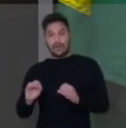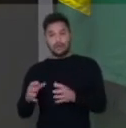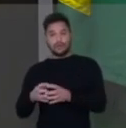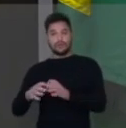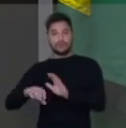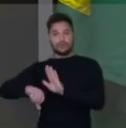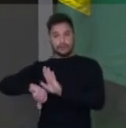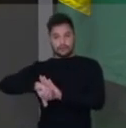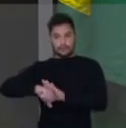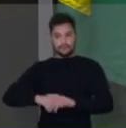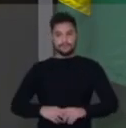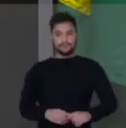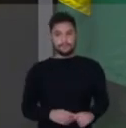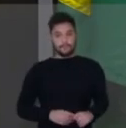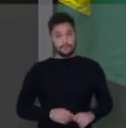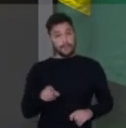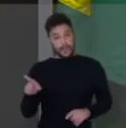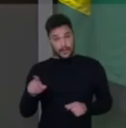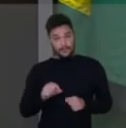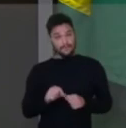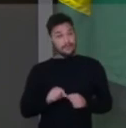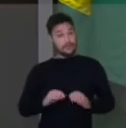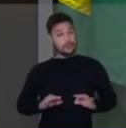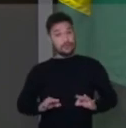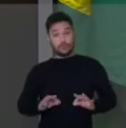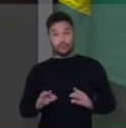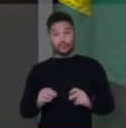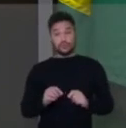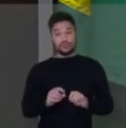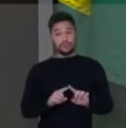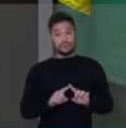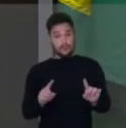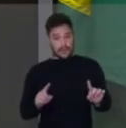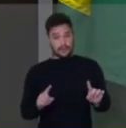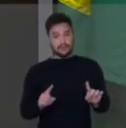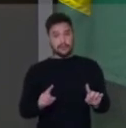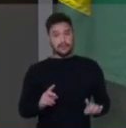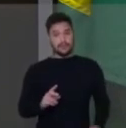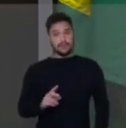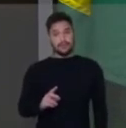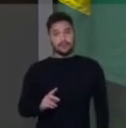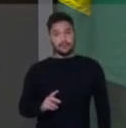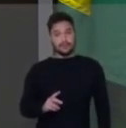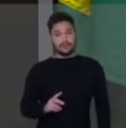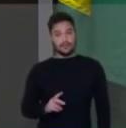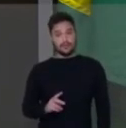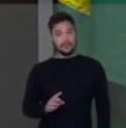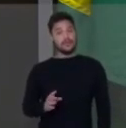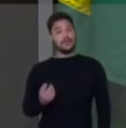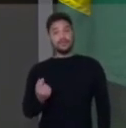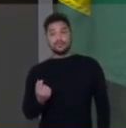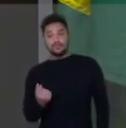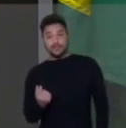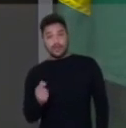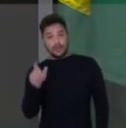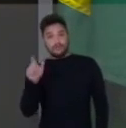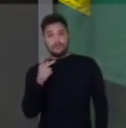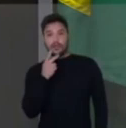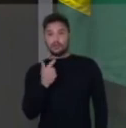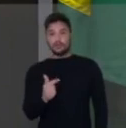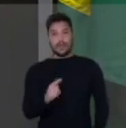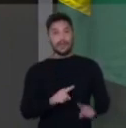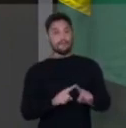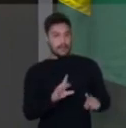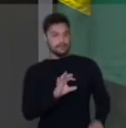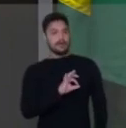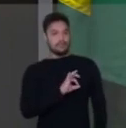E além dele ter feito tudo isso, ele deu duas declarações aí, que diz que dinheiro não tenho, mas agora a polícia eu